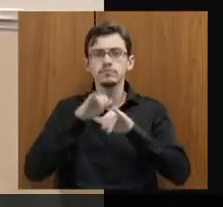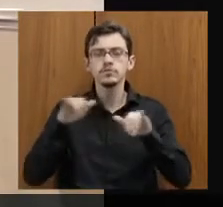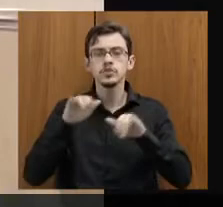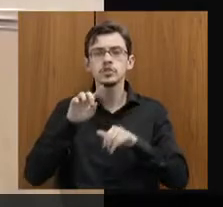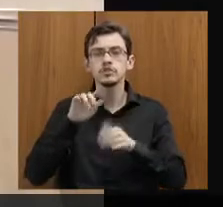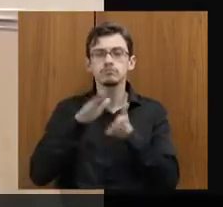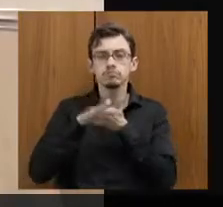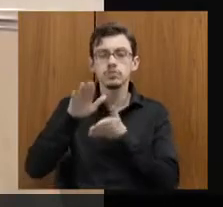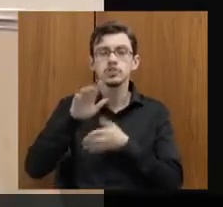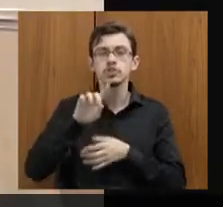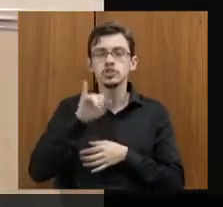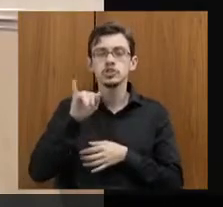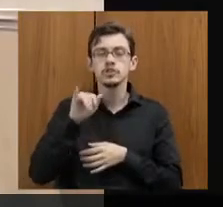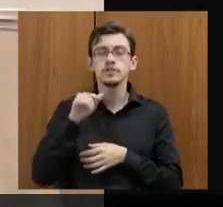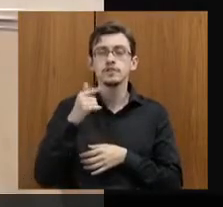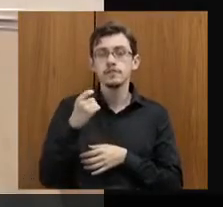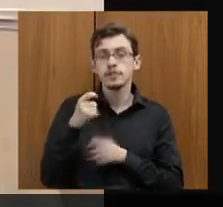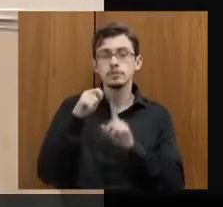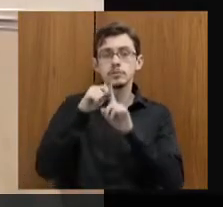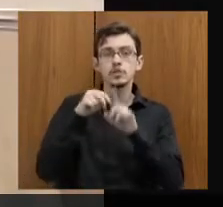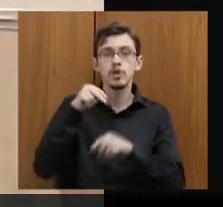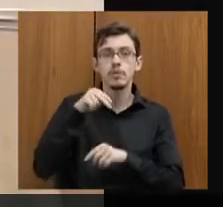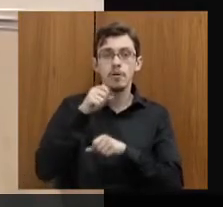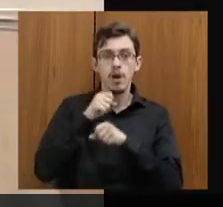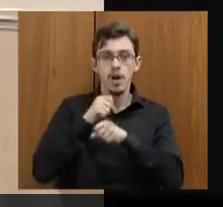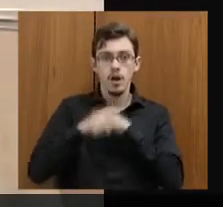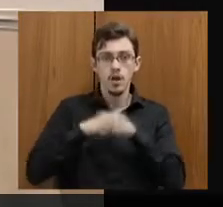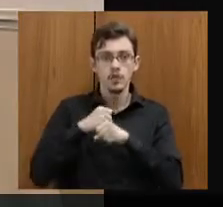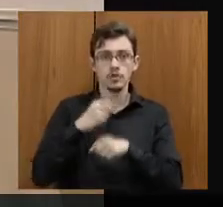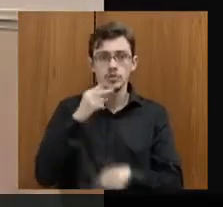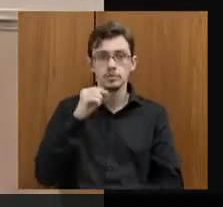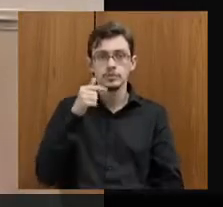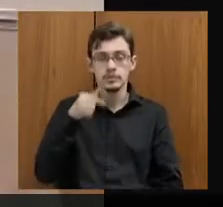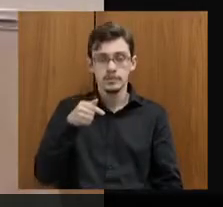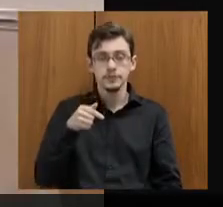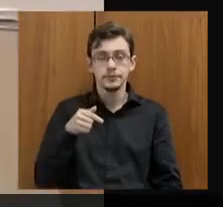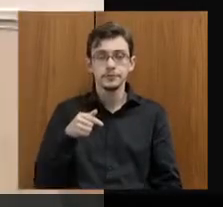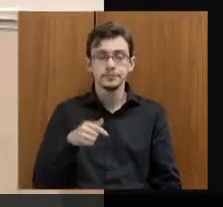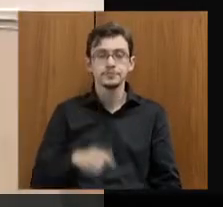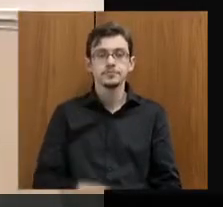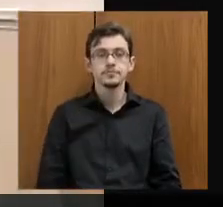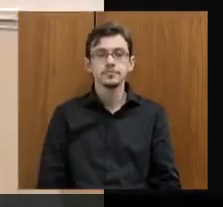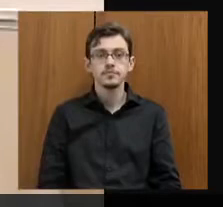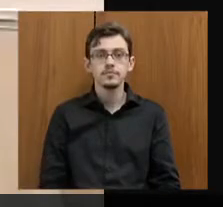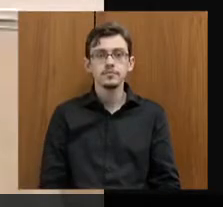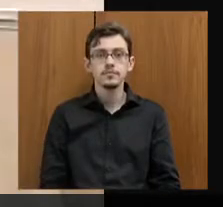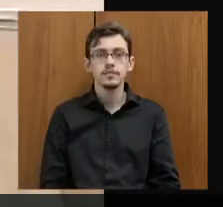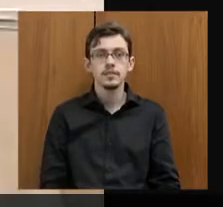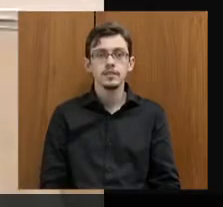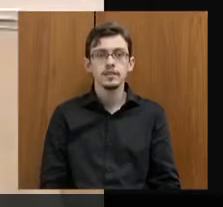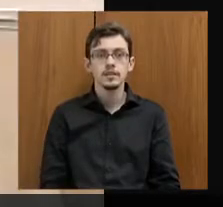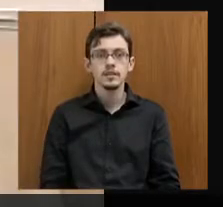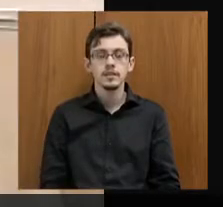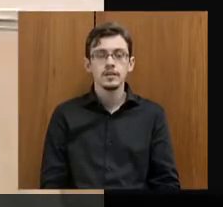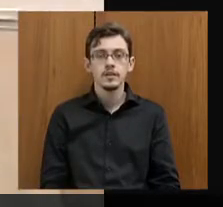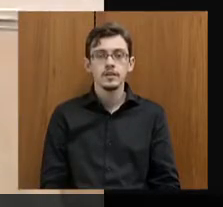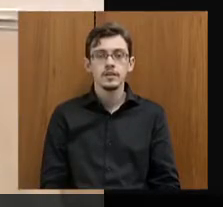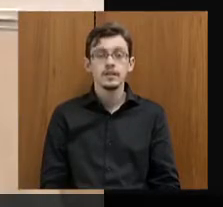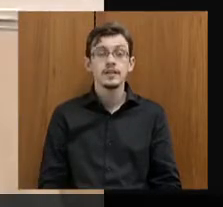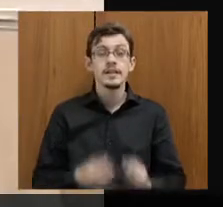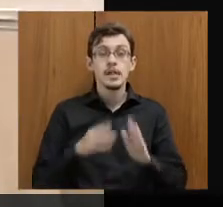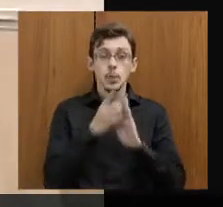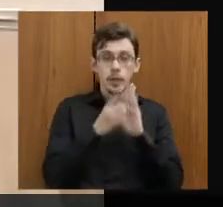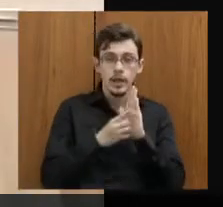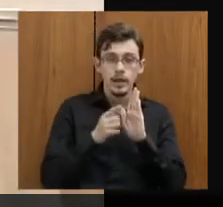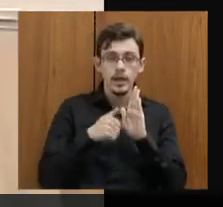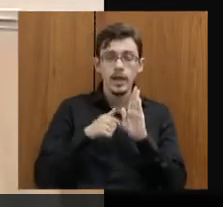novembro de 2017 indo O que é uma inovação é relacionada à questão de